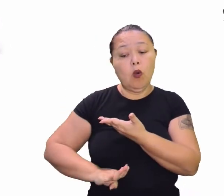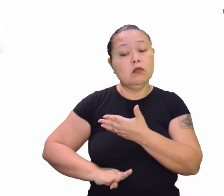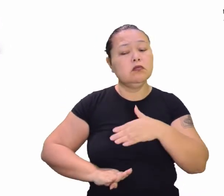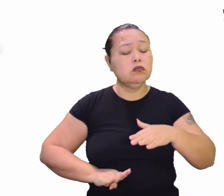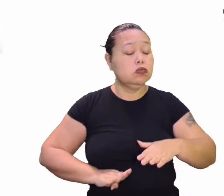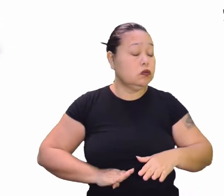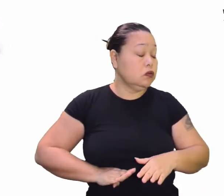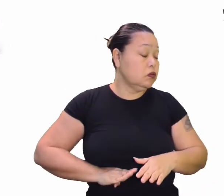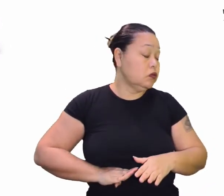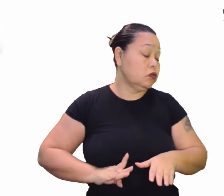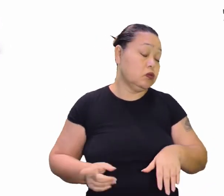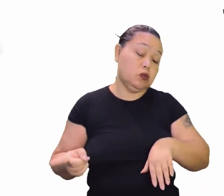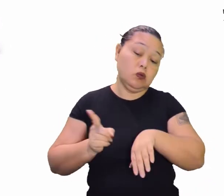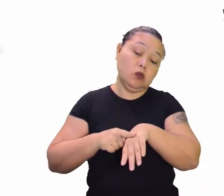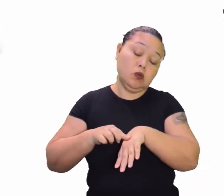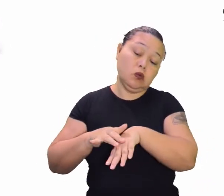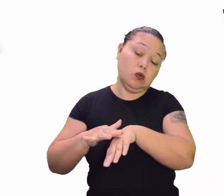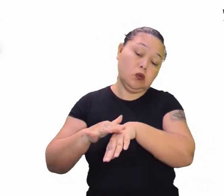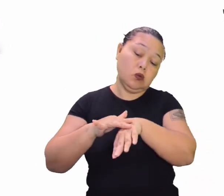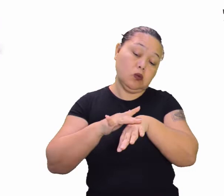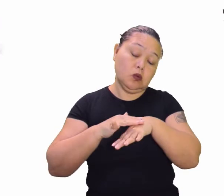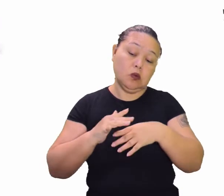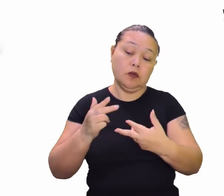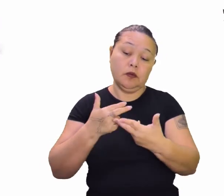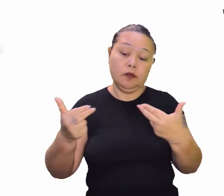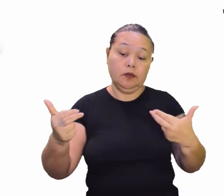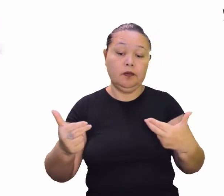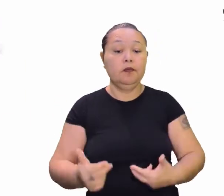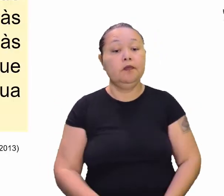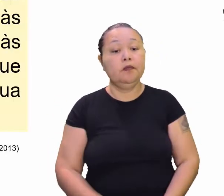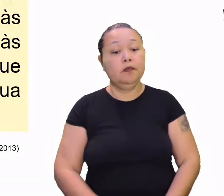crônica, doenças e etc. Isso mesmo.